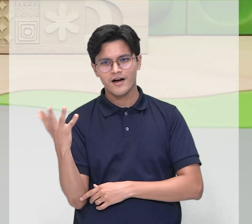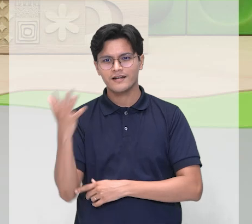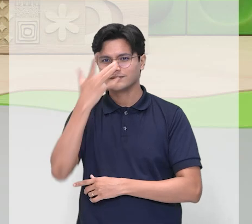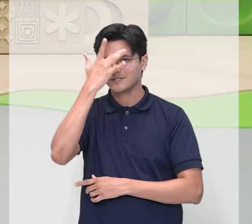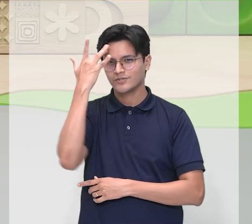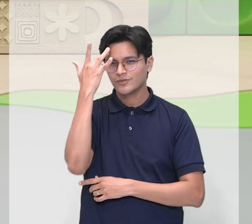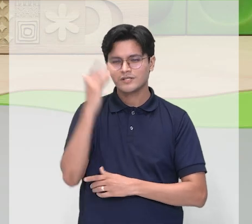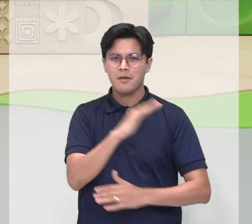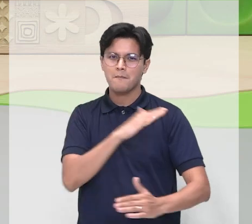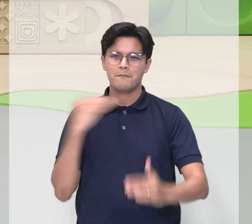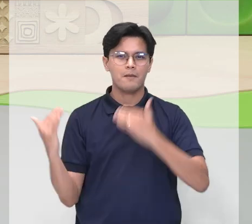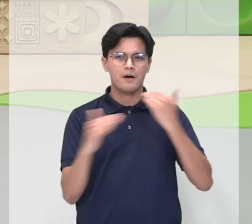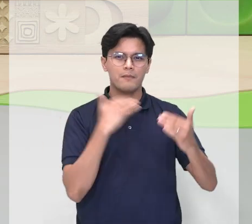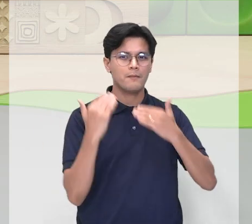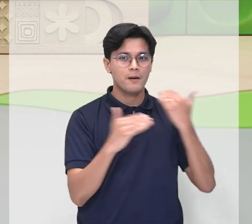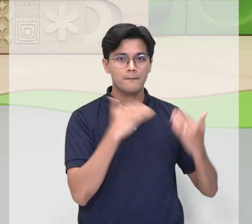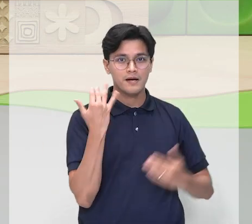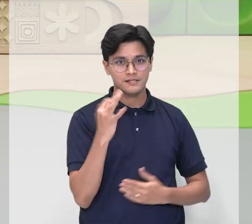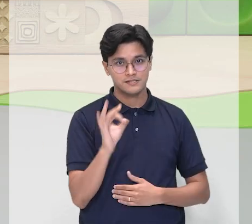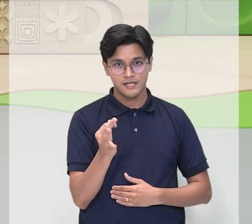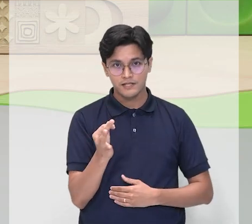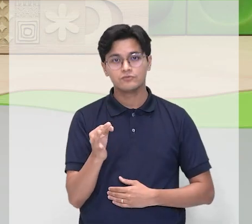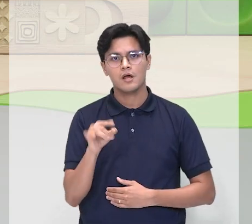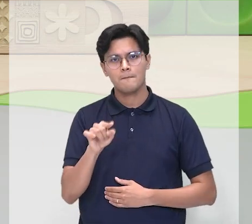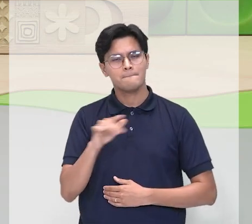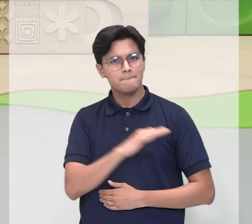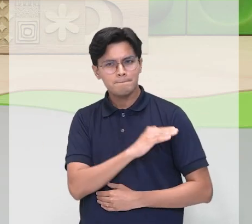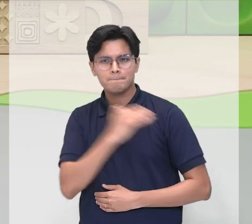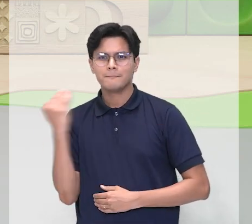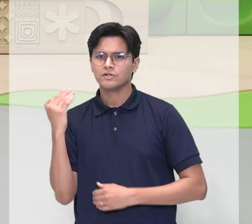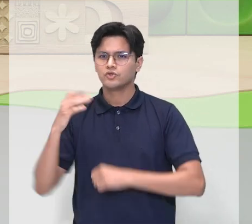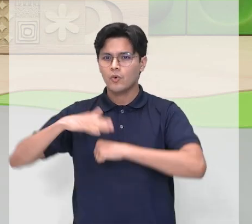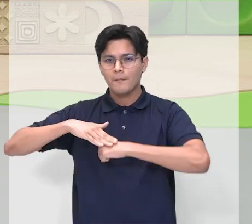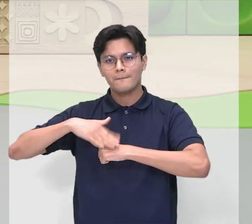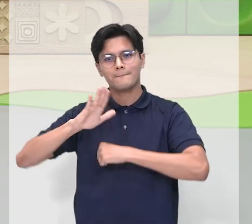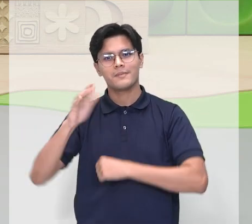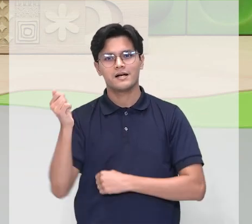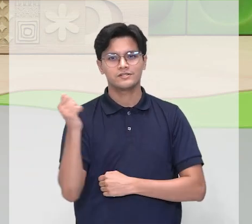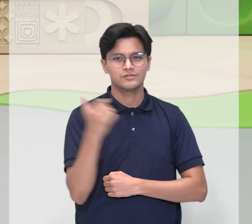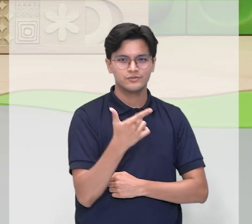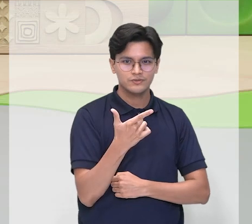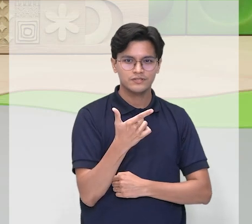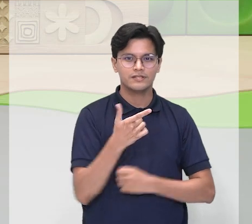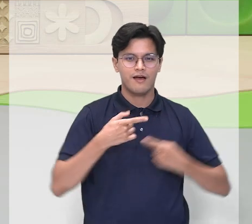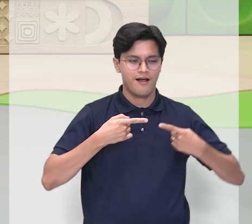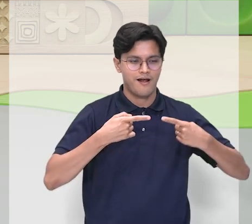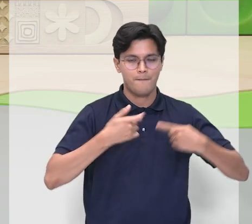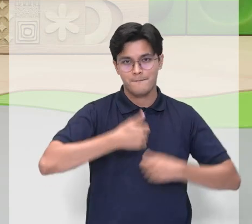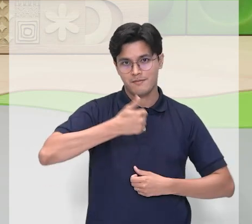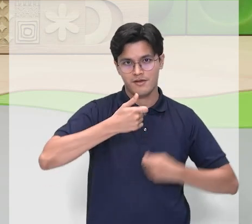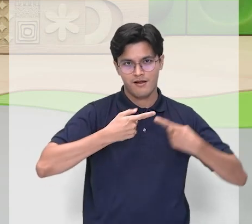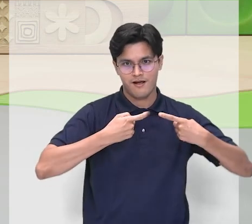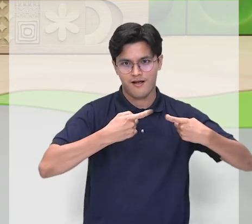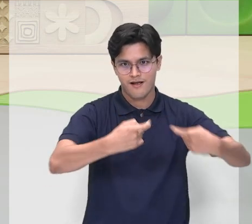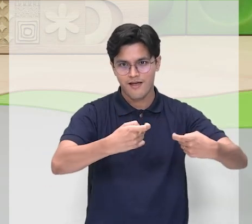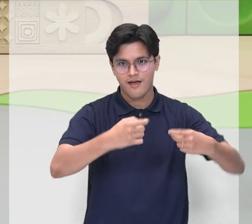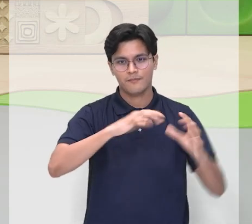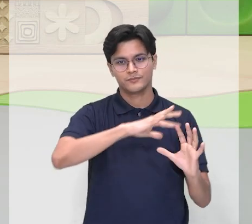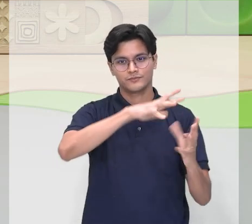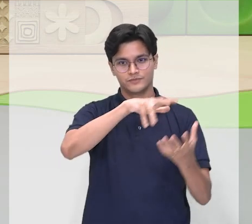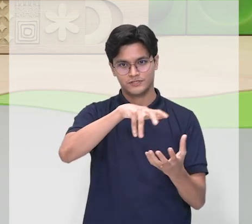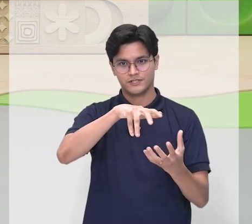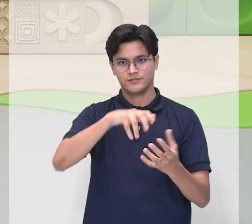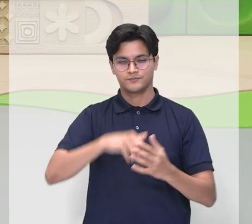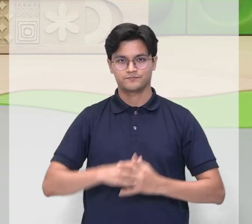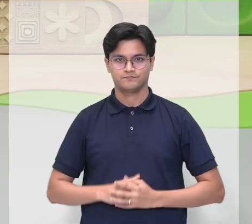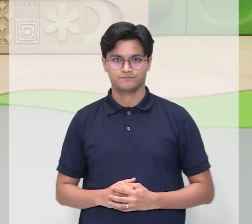ideia. E a nossa pandemia recente, da Covid-19, chegou a matar por